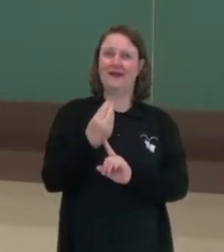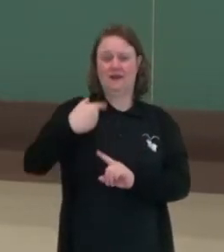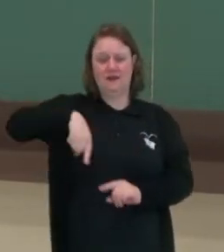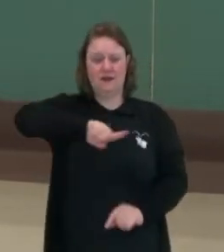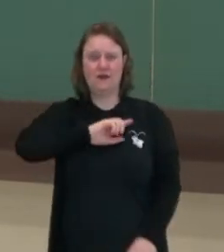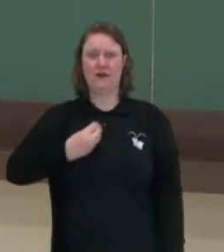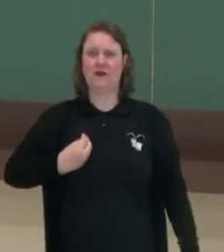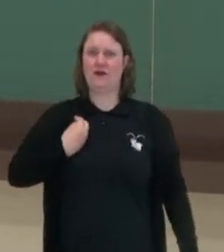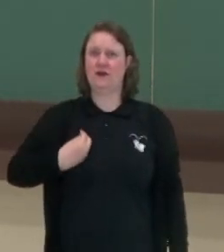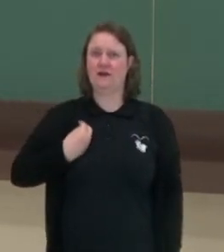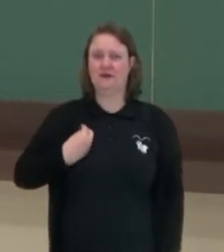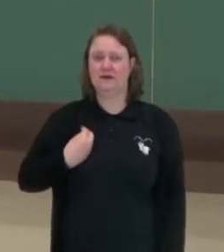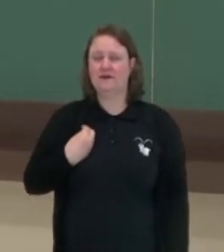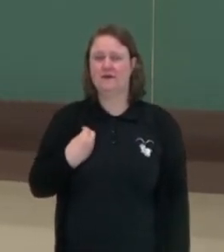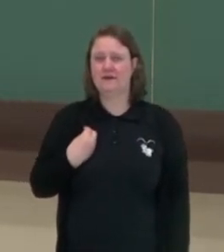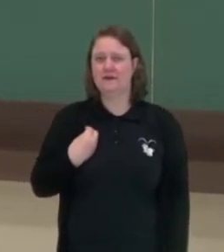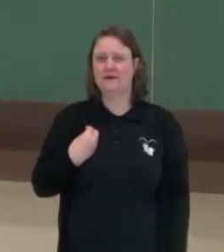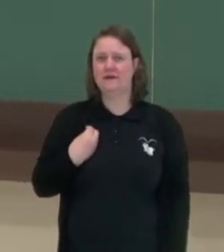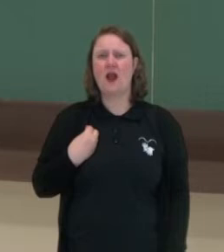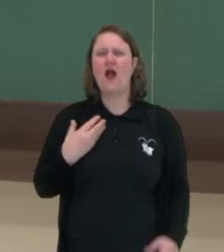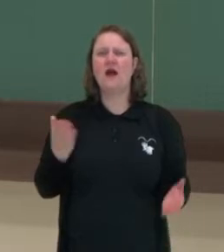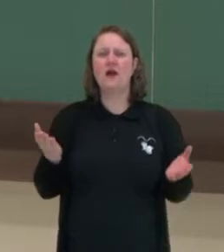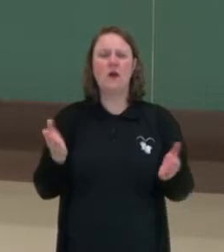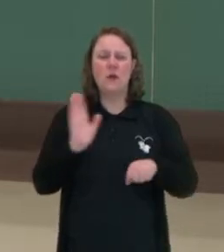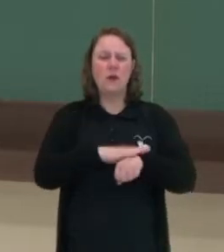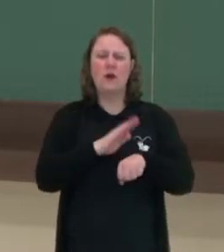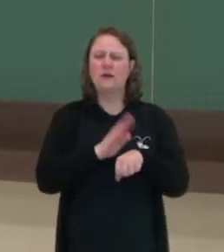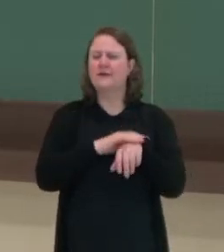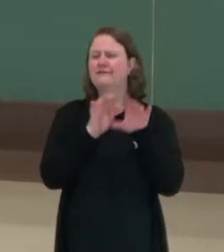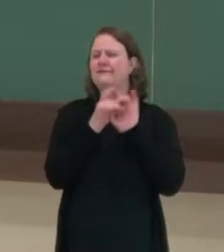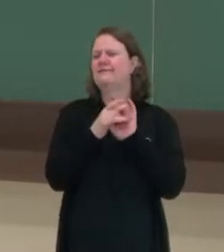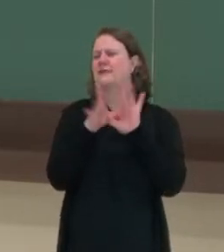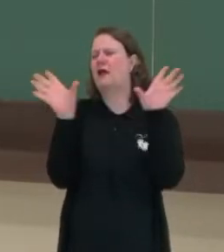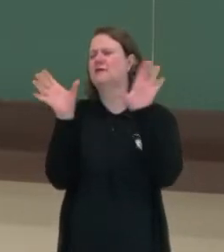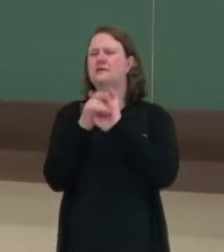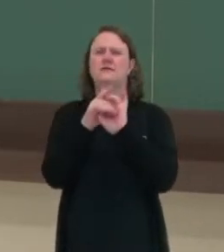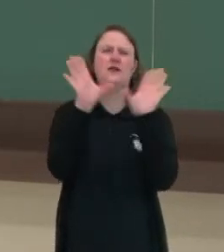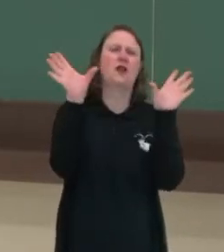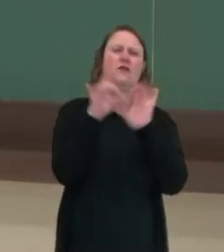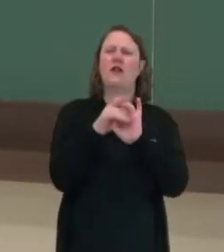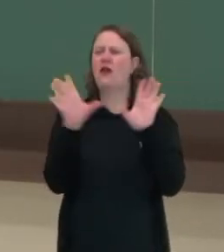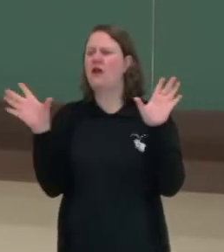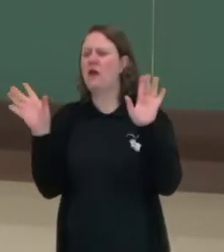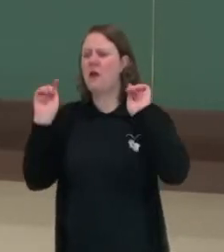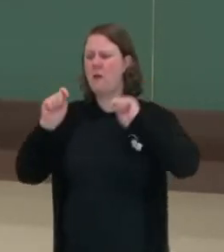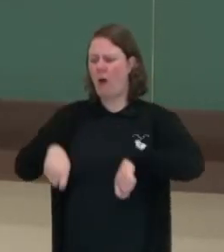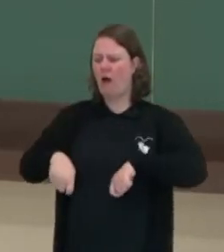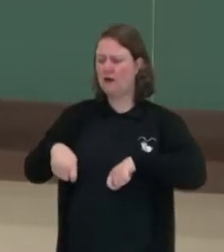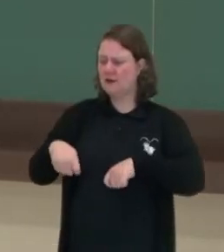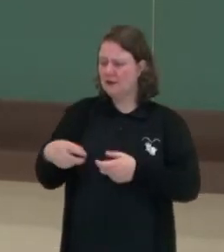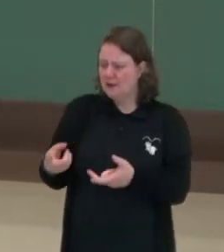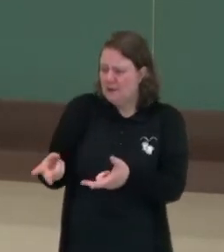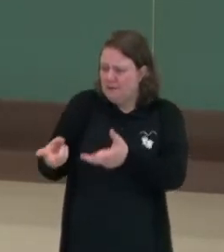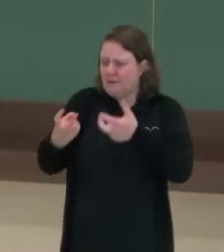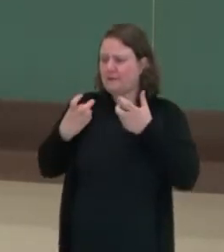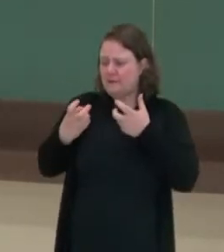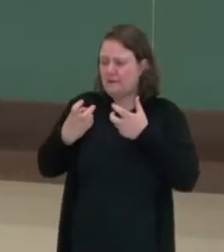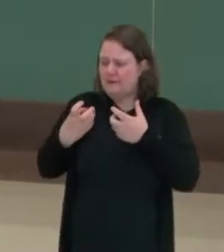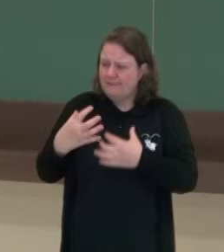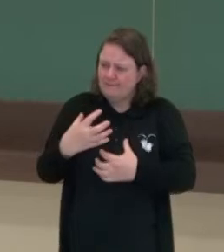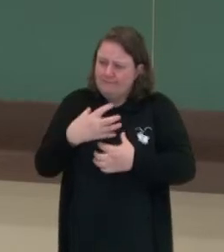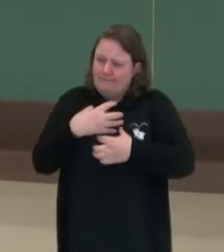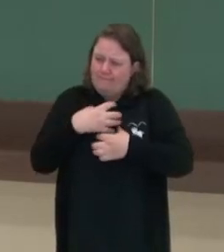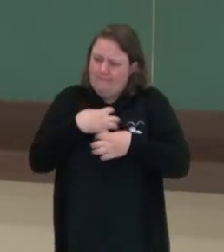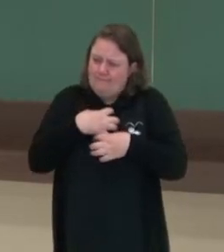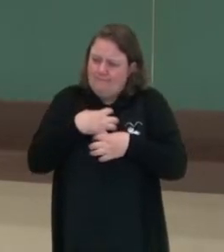questionar e deixar que as percepções, as sensações que você tem acerca do que você está vendo trabalhe no